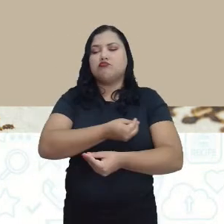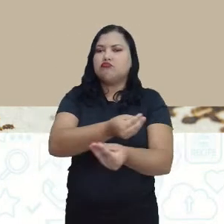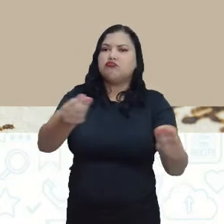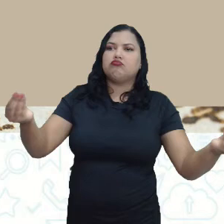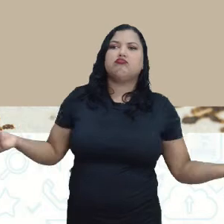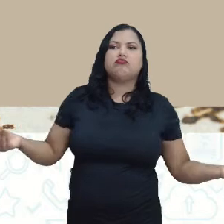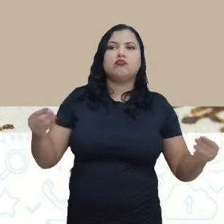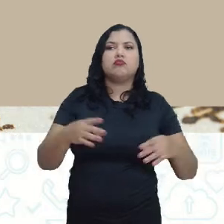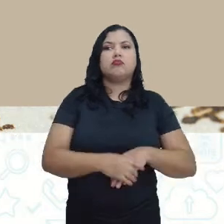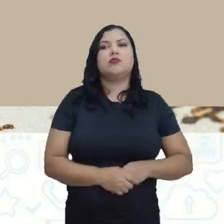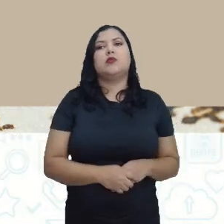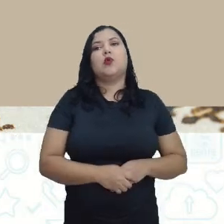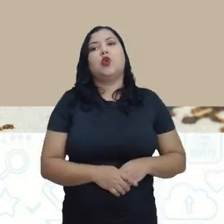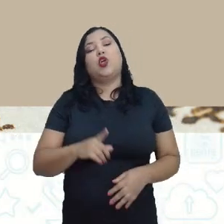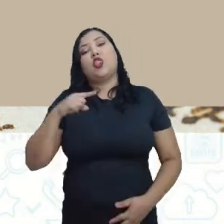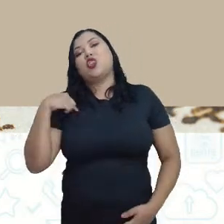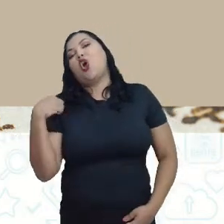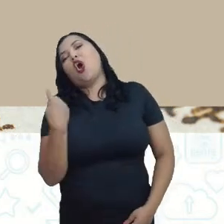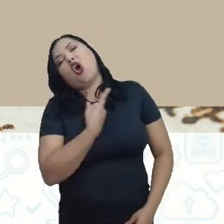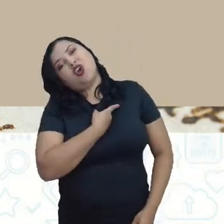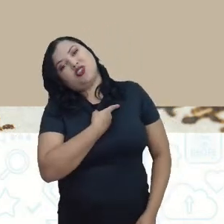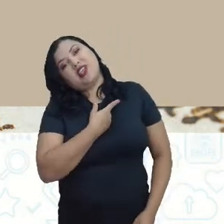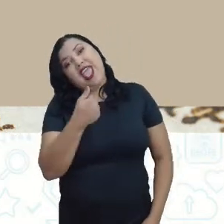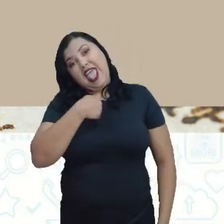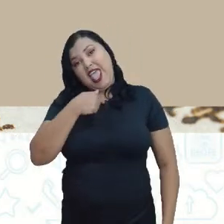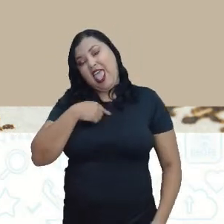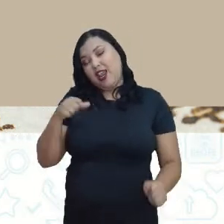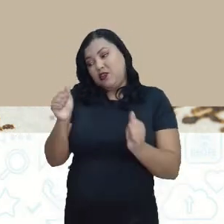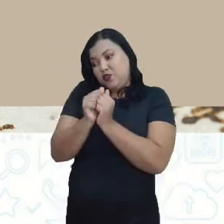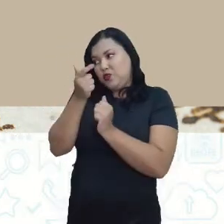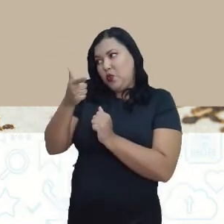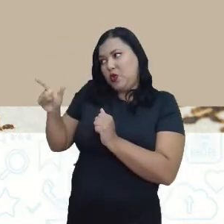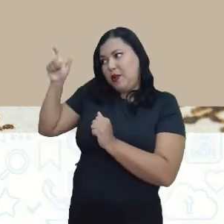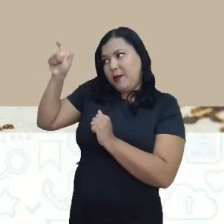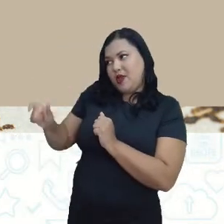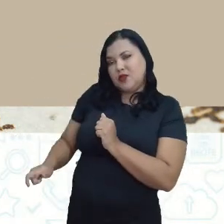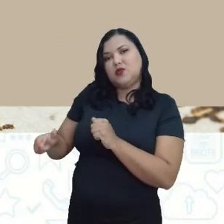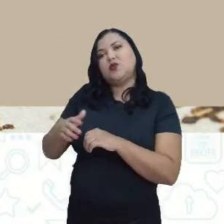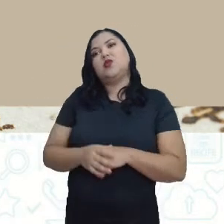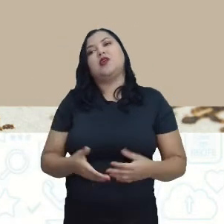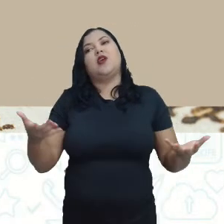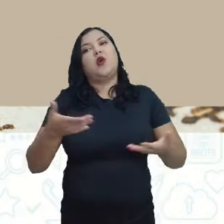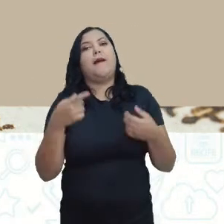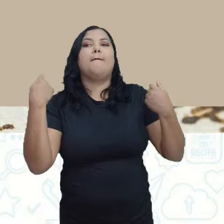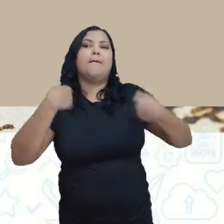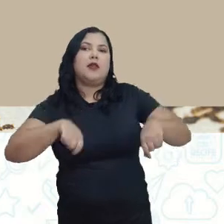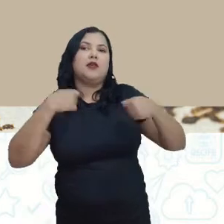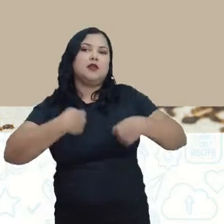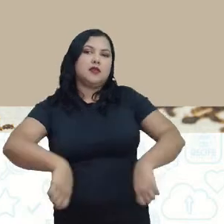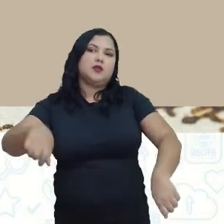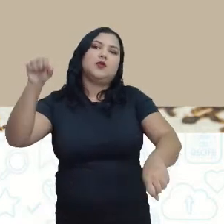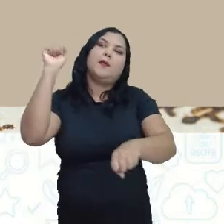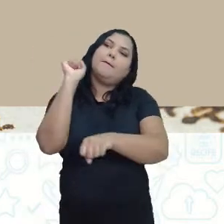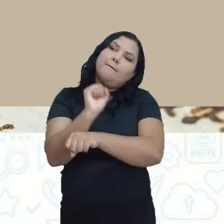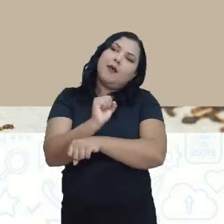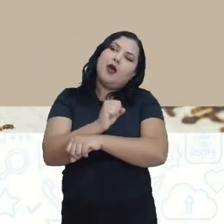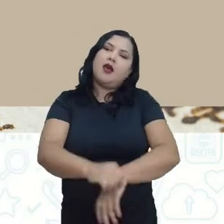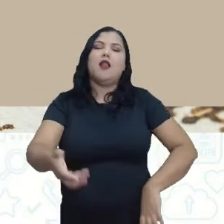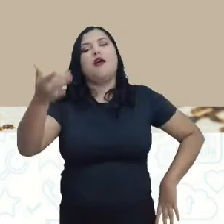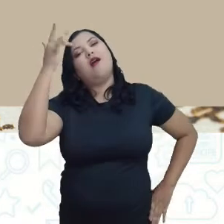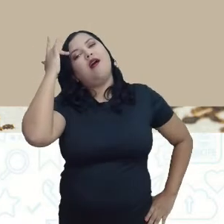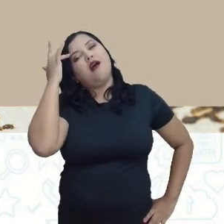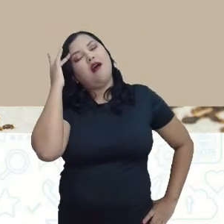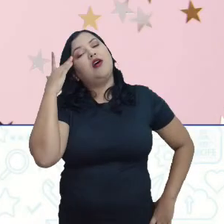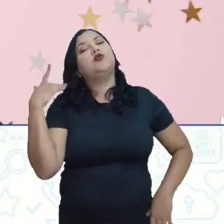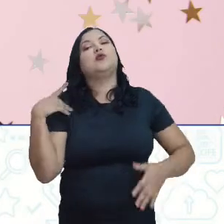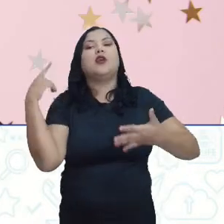distribuir. Aí aqui, ó, tivemos, então foi nós, ela e mais alguém. E agora preciso parar, acho. Então aqui a gente tem